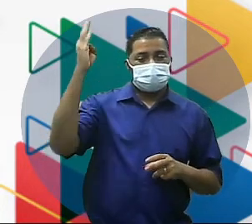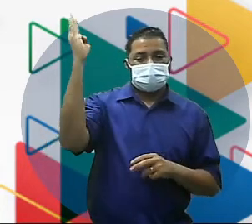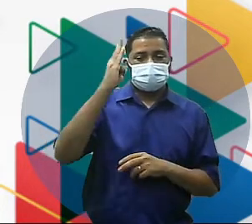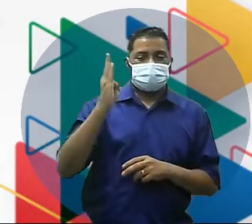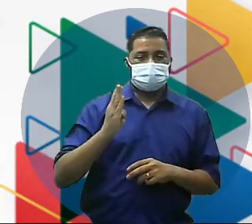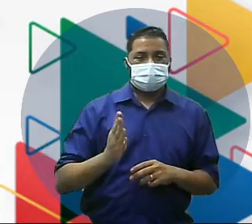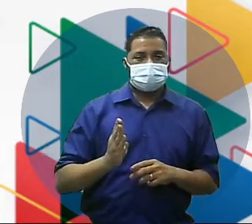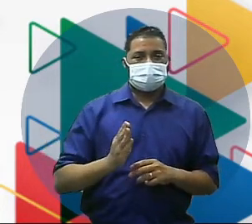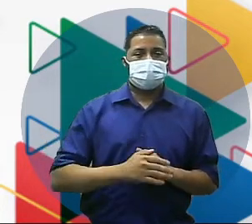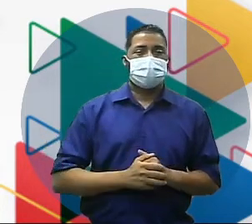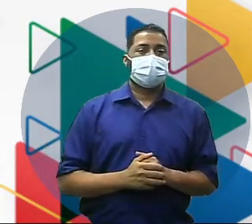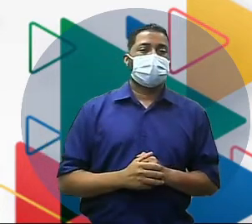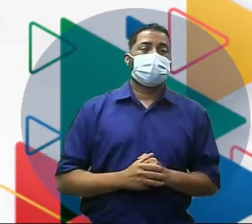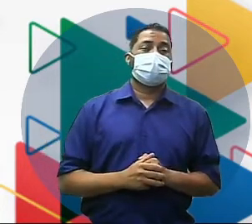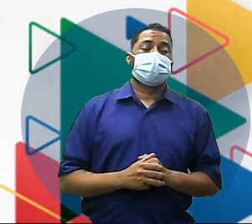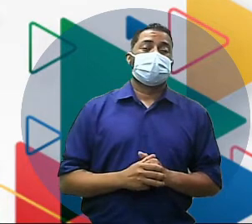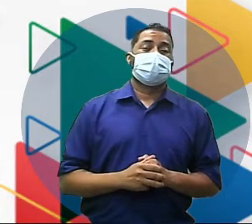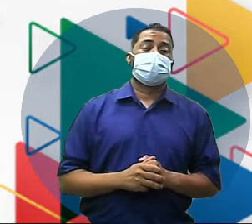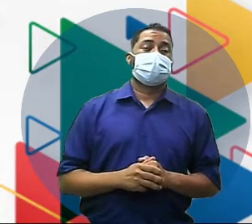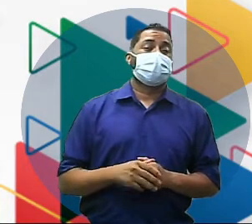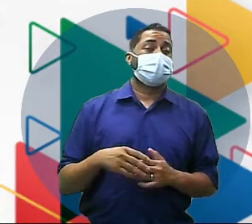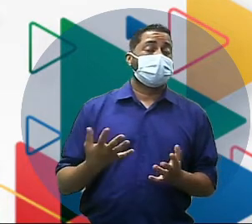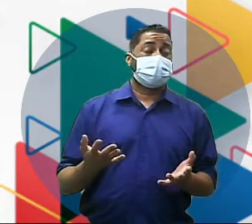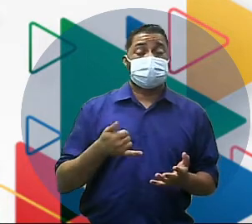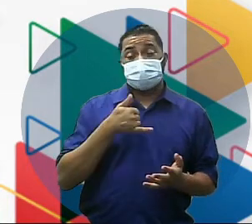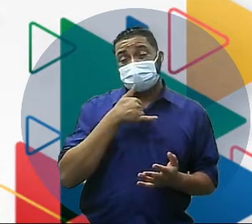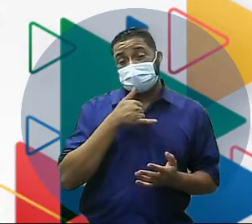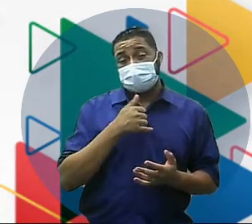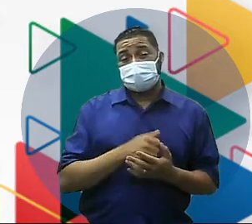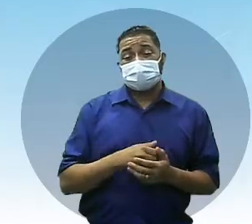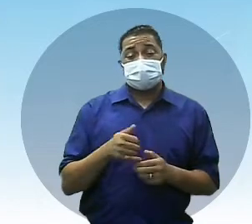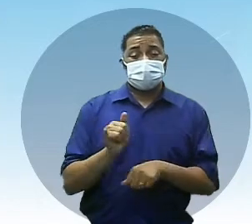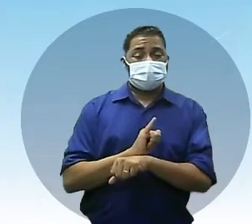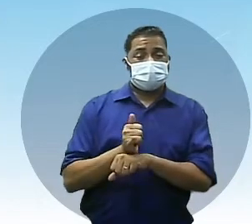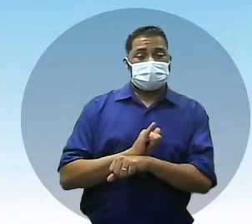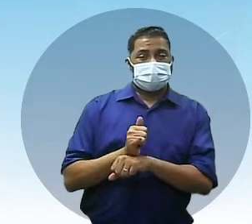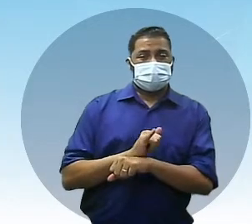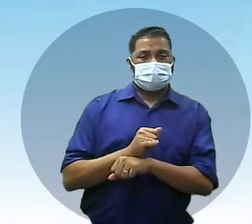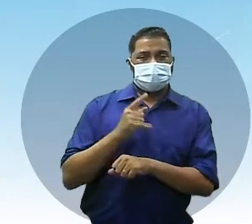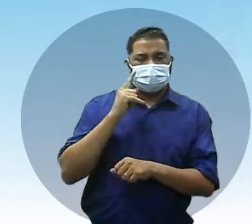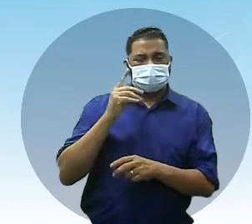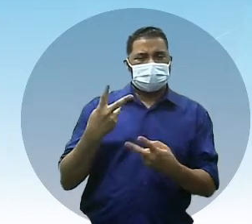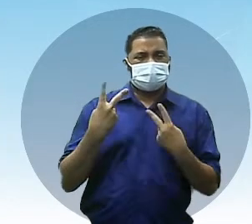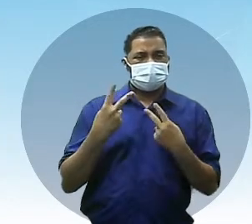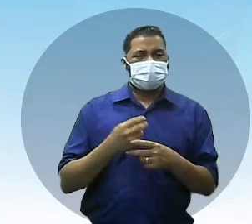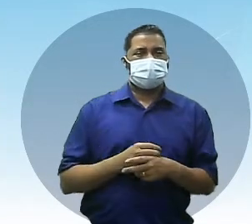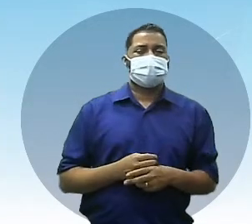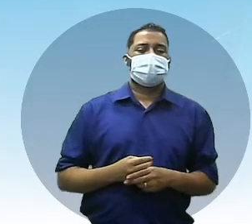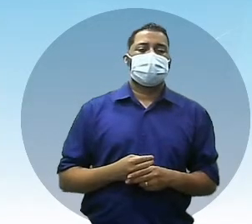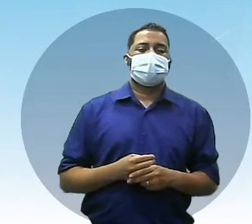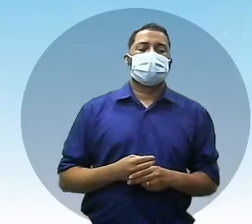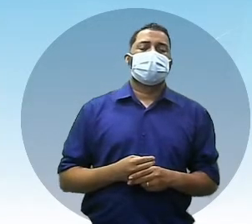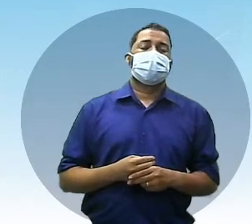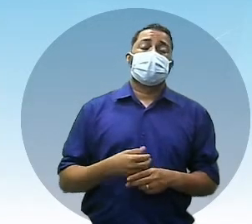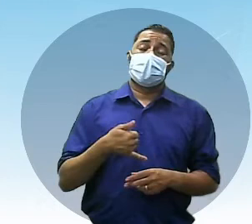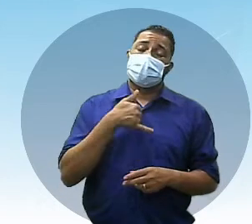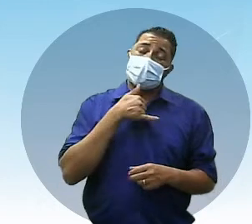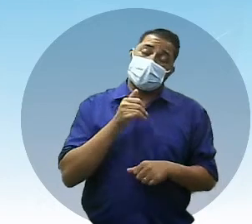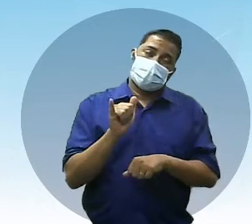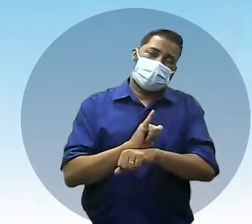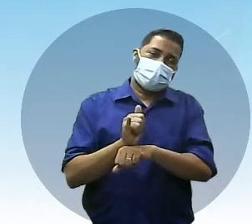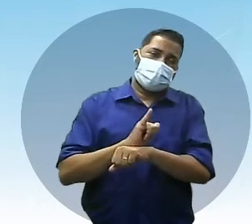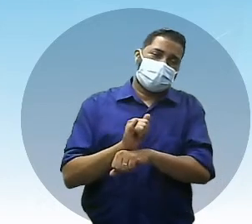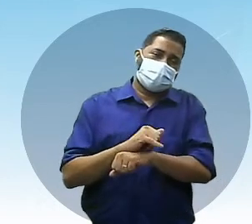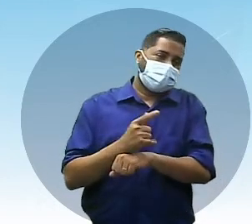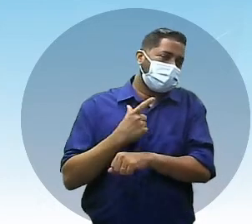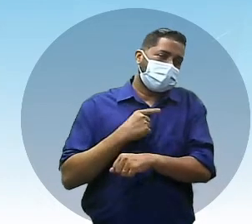aí, ó. Cara, é uma pena que o YouTube... Traz aqui pra mim, traz aqui pra mim. Isso aí, bacana. É uma pena que o YouTube não